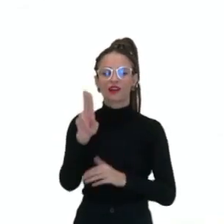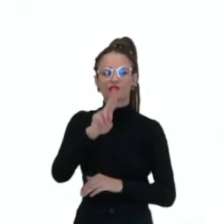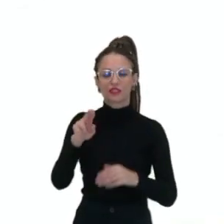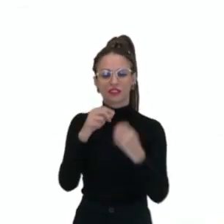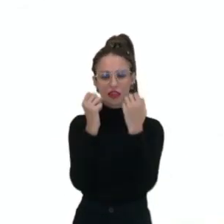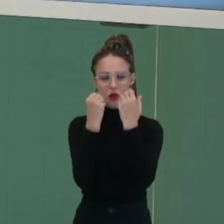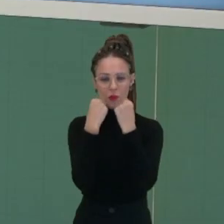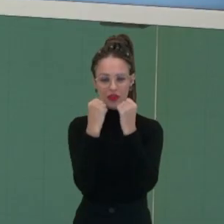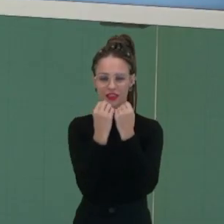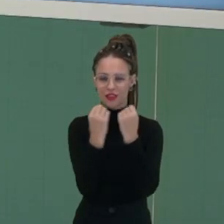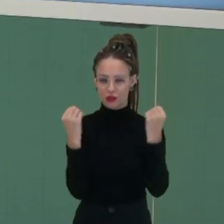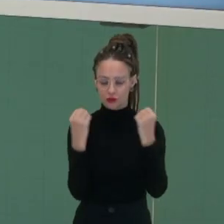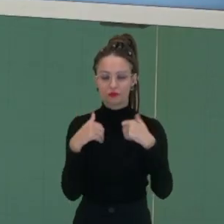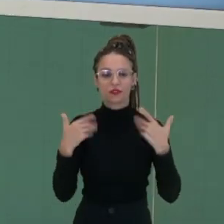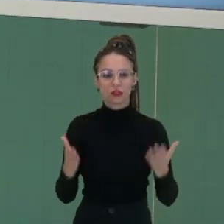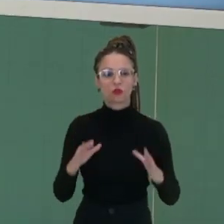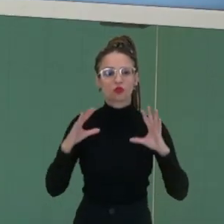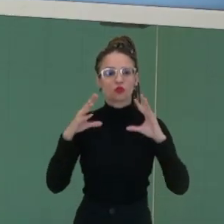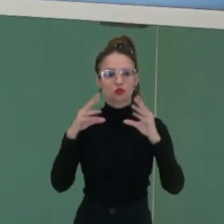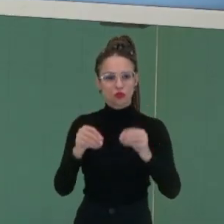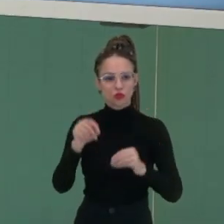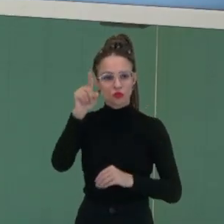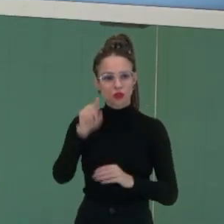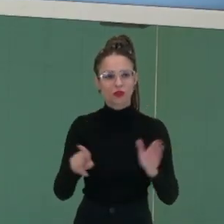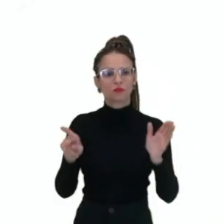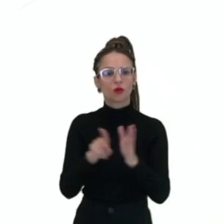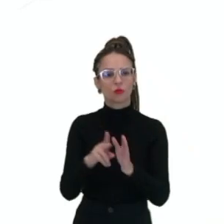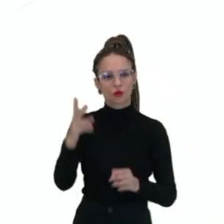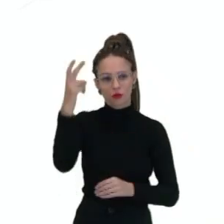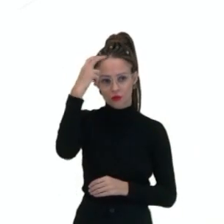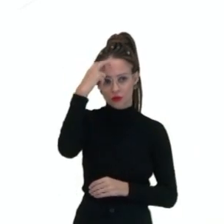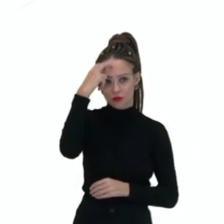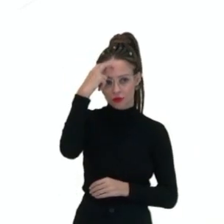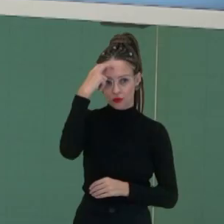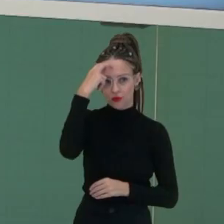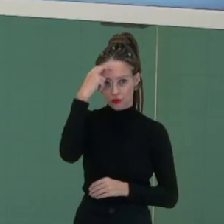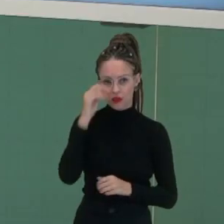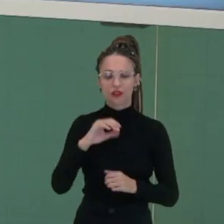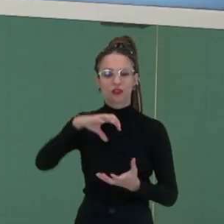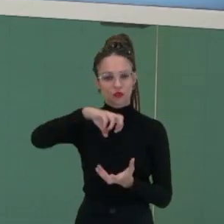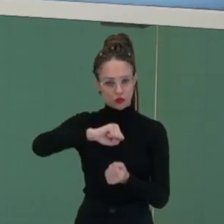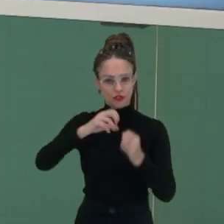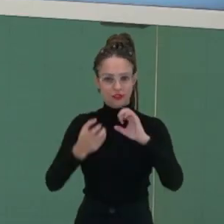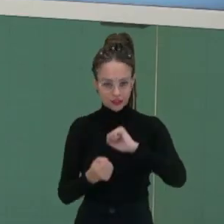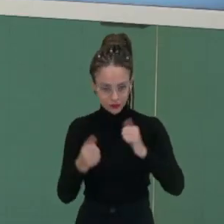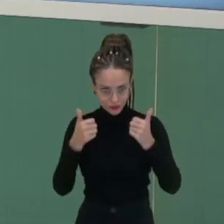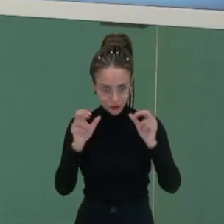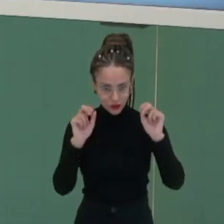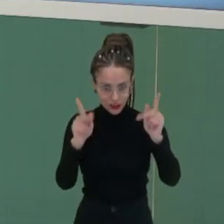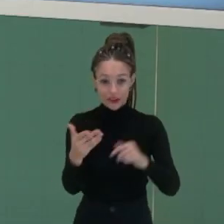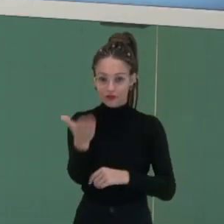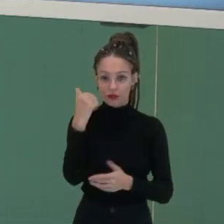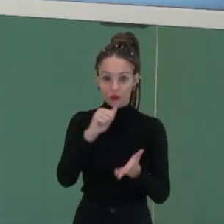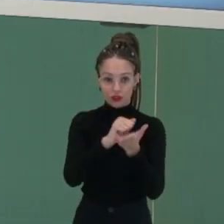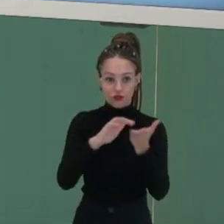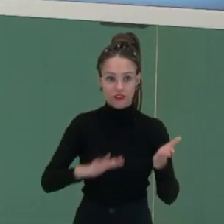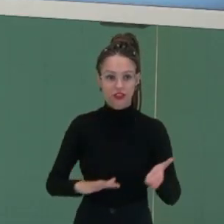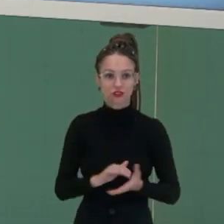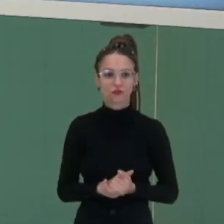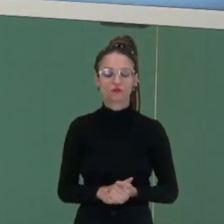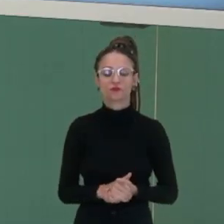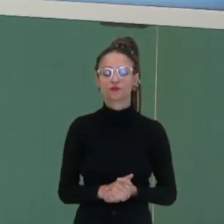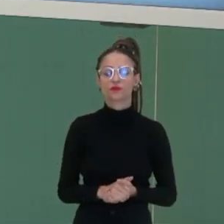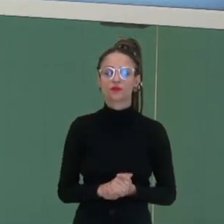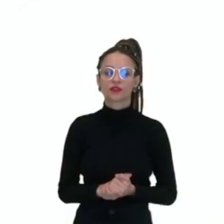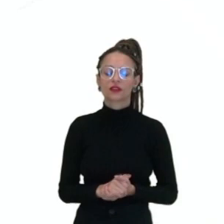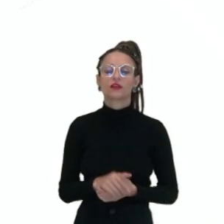milho. Então, tudo isso aqui faz parte da cultura e do artesanato, ok? Vamos a uma atividade? Então, acompanhe